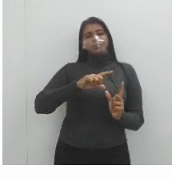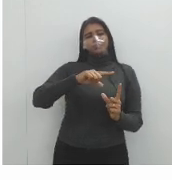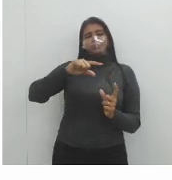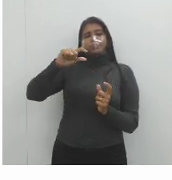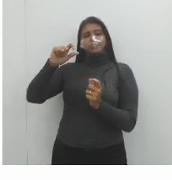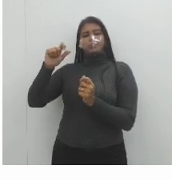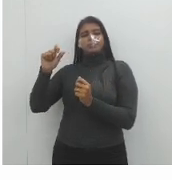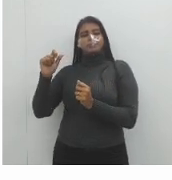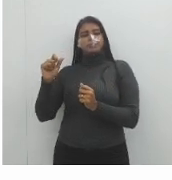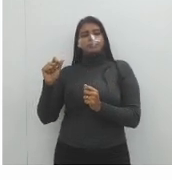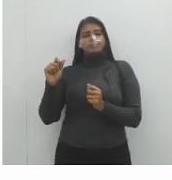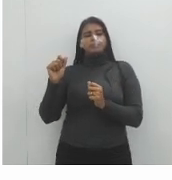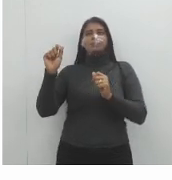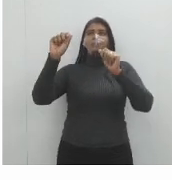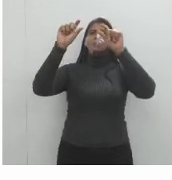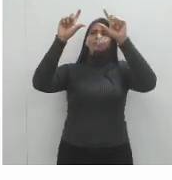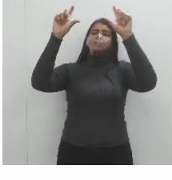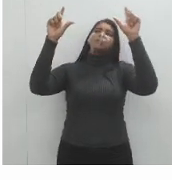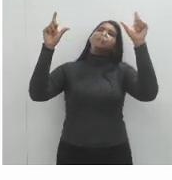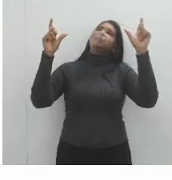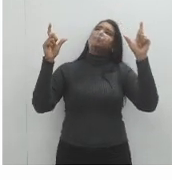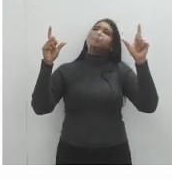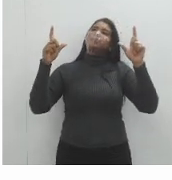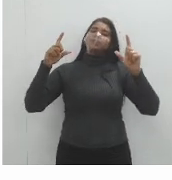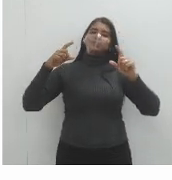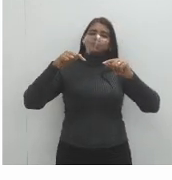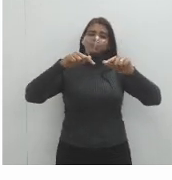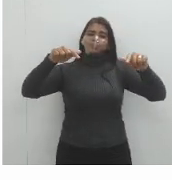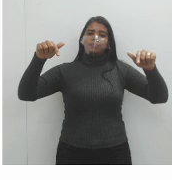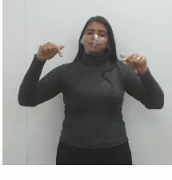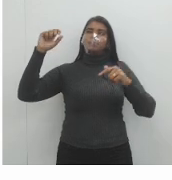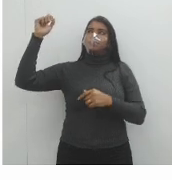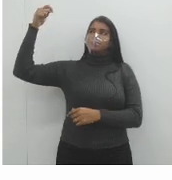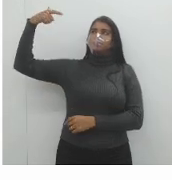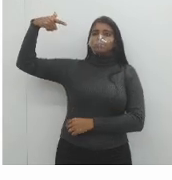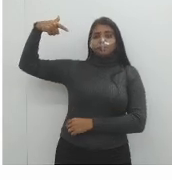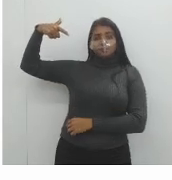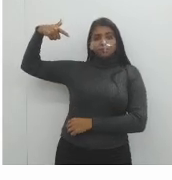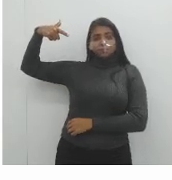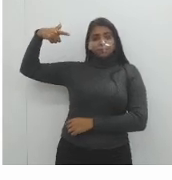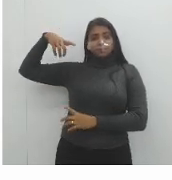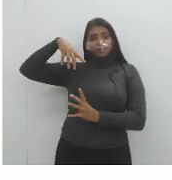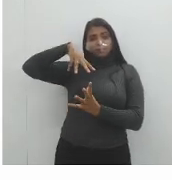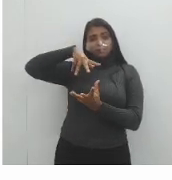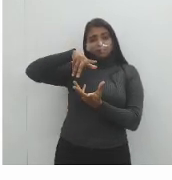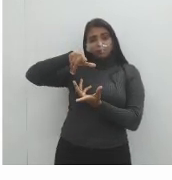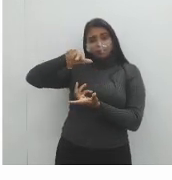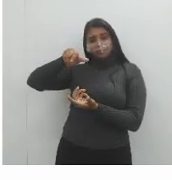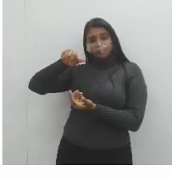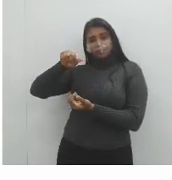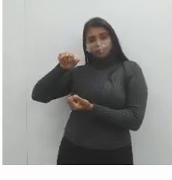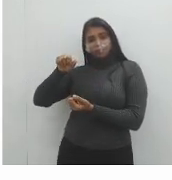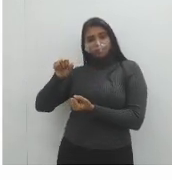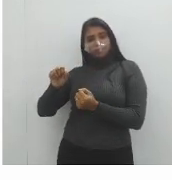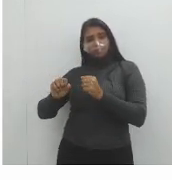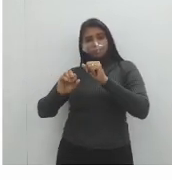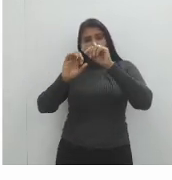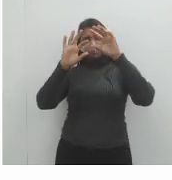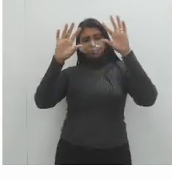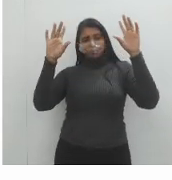galáxias, satélites, o espaço, Sol, universo,